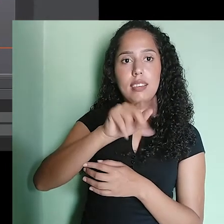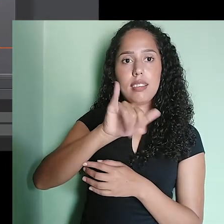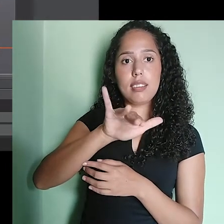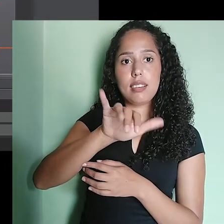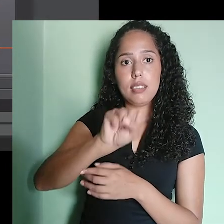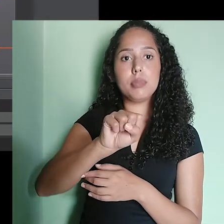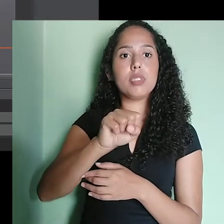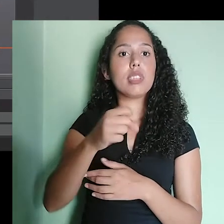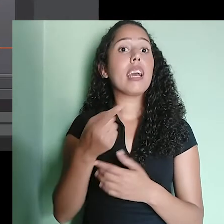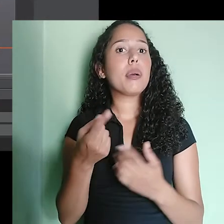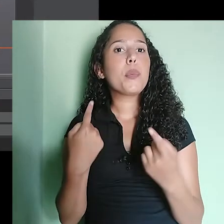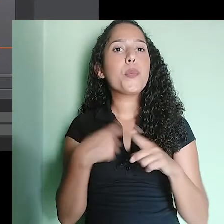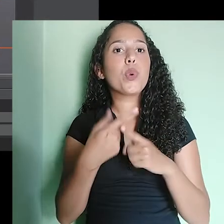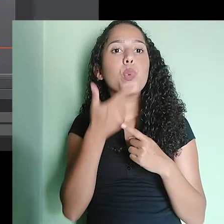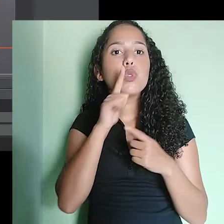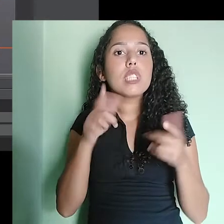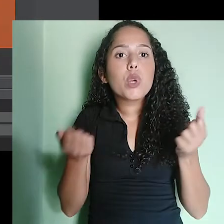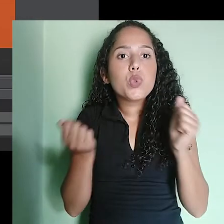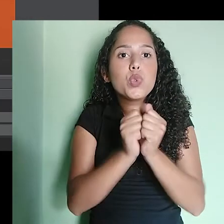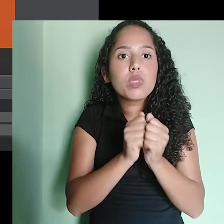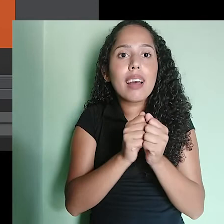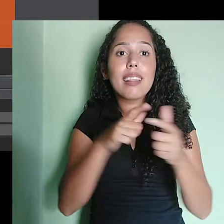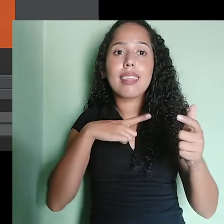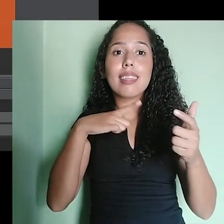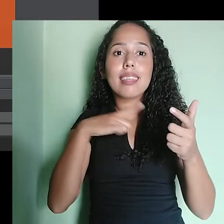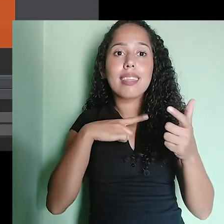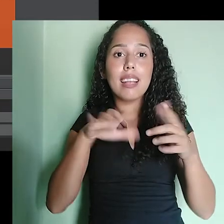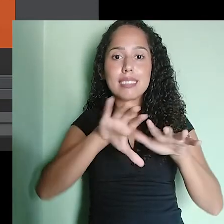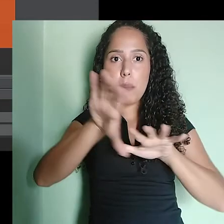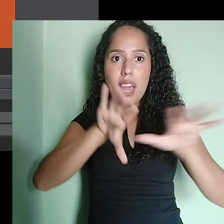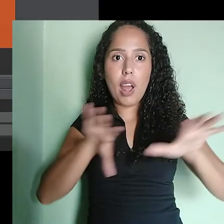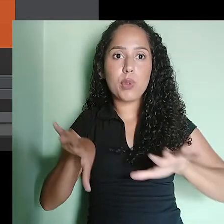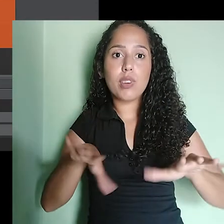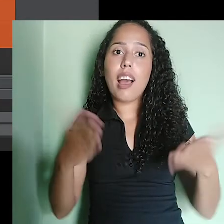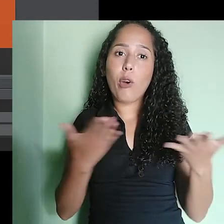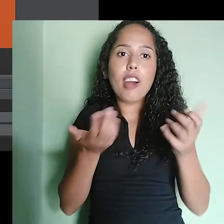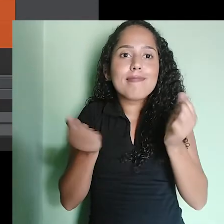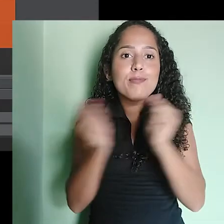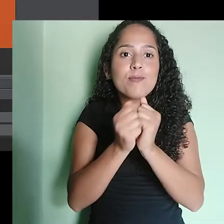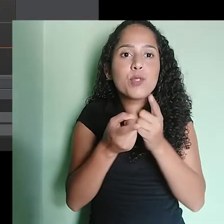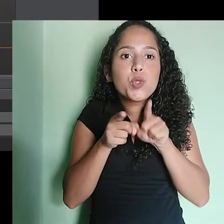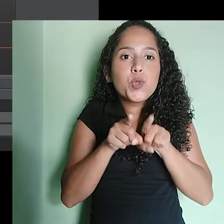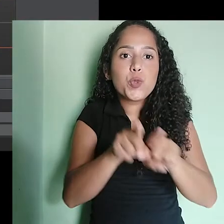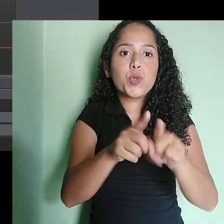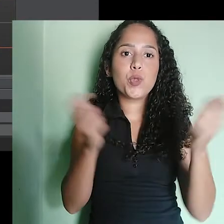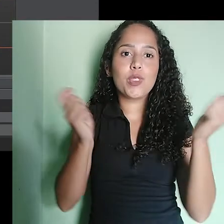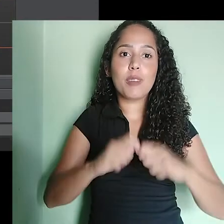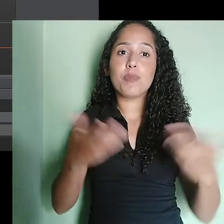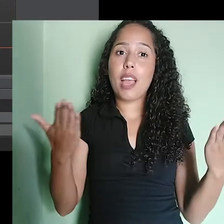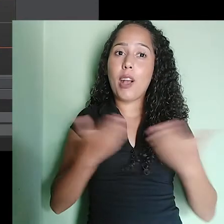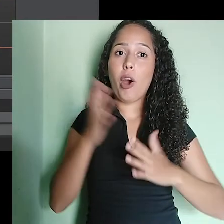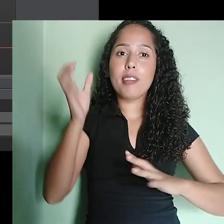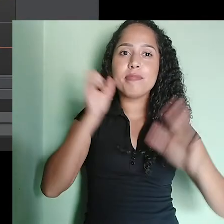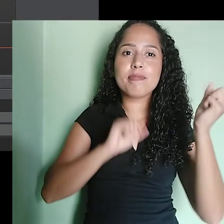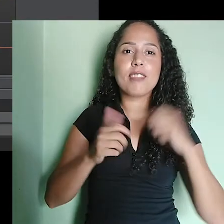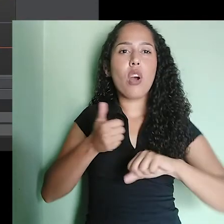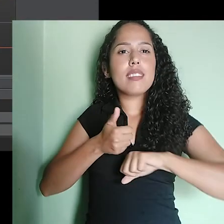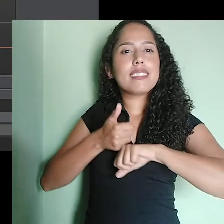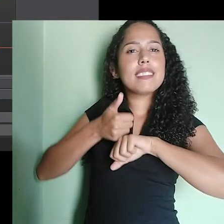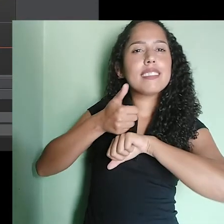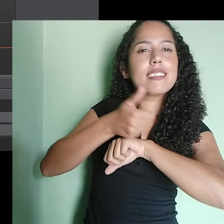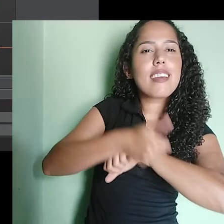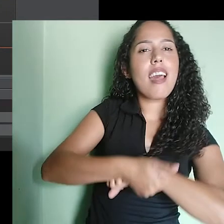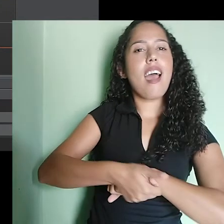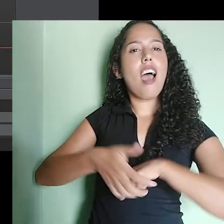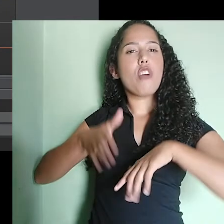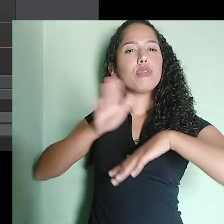os clips que vão estar separados, né, em um só. Pronto. Vamos ouvir? Os